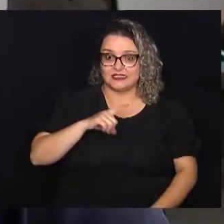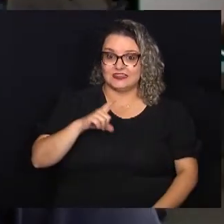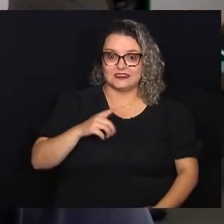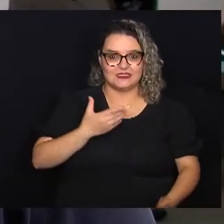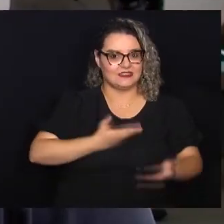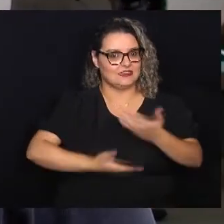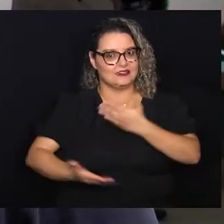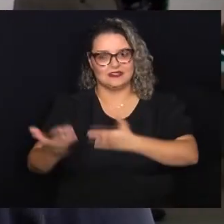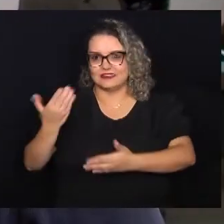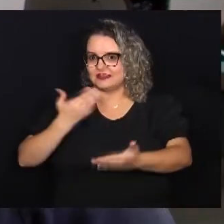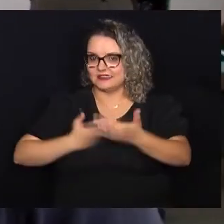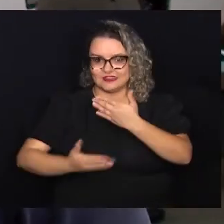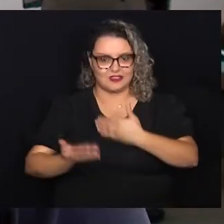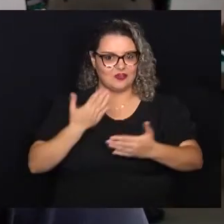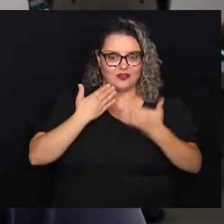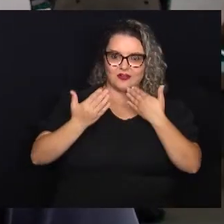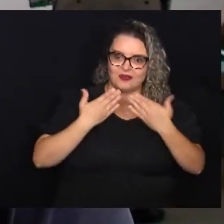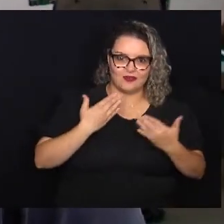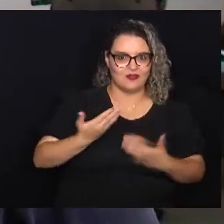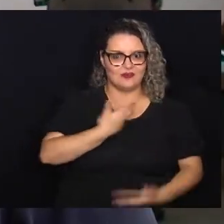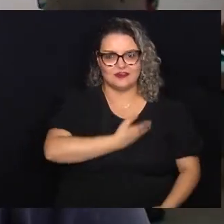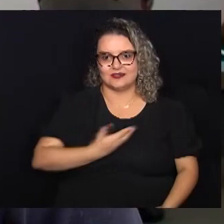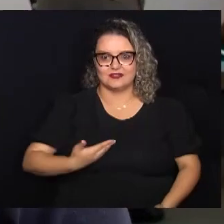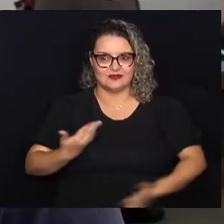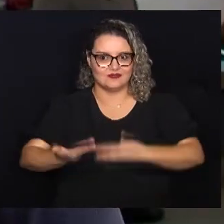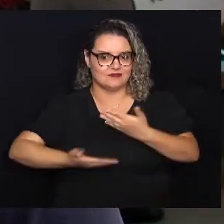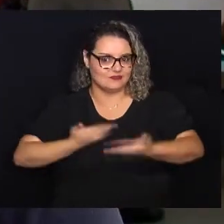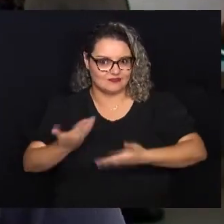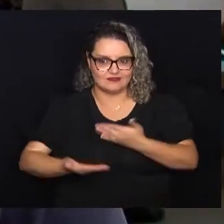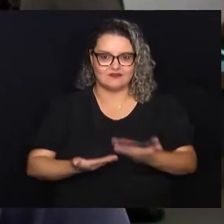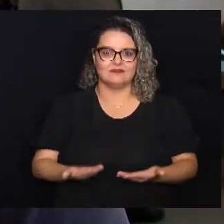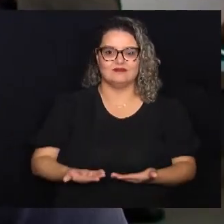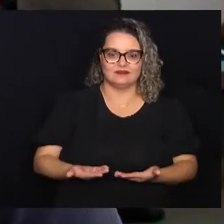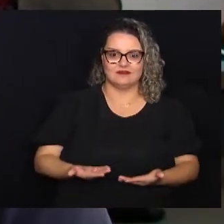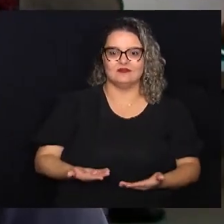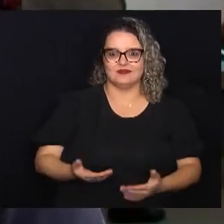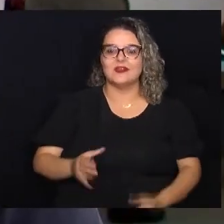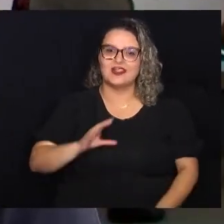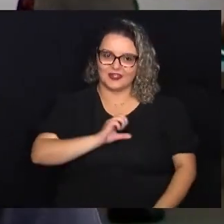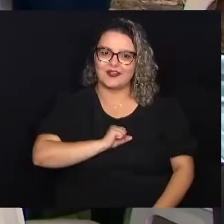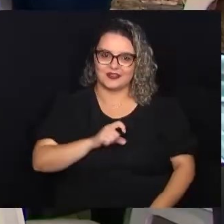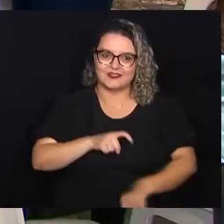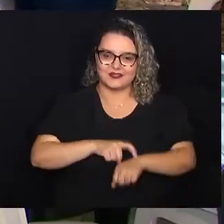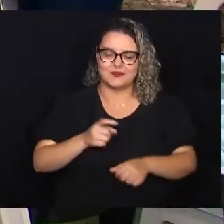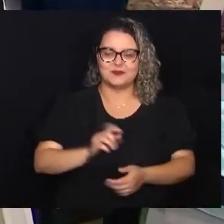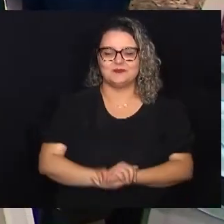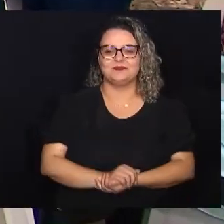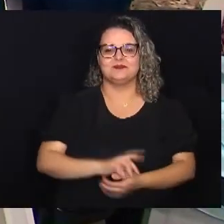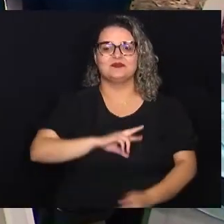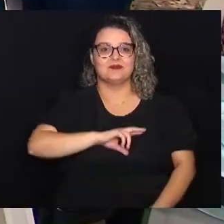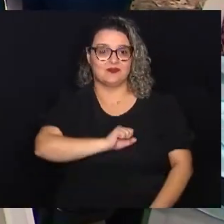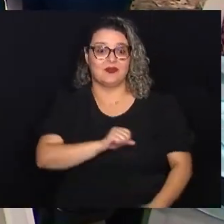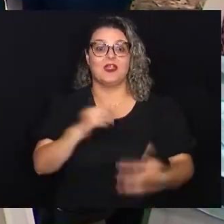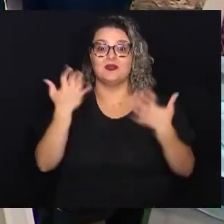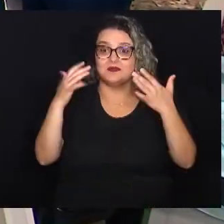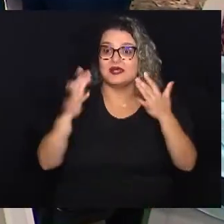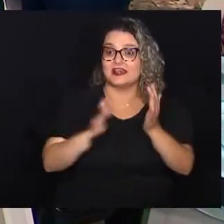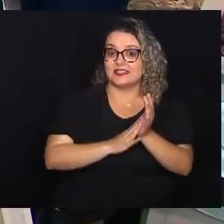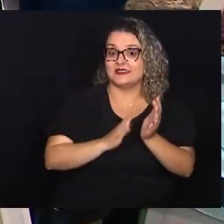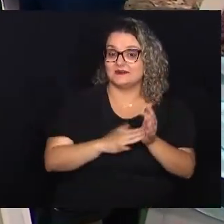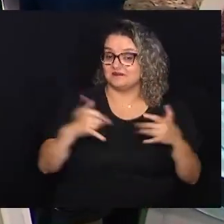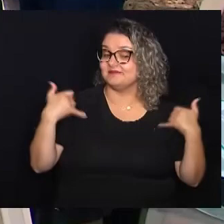uma integração, conversa entre os servidores, eu gosto muito dessa daqui. Rossini parabenizou